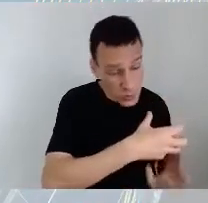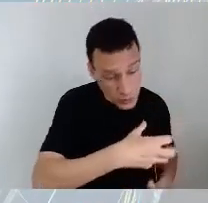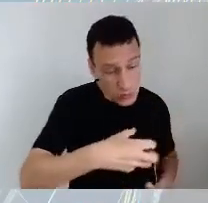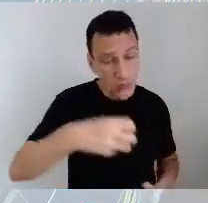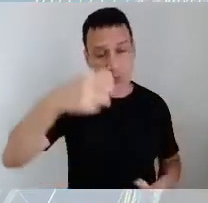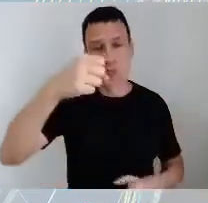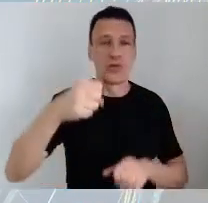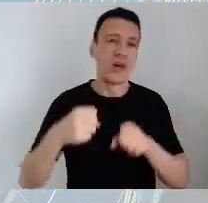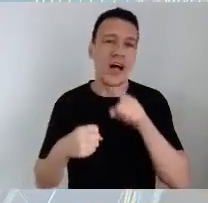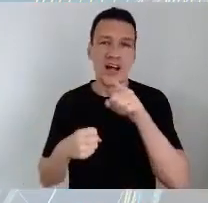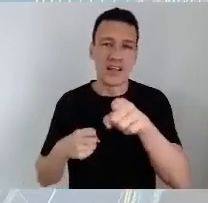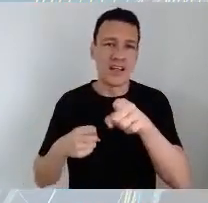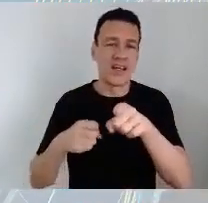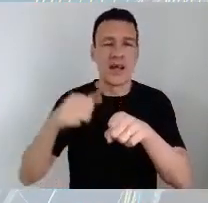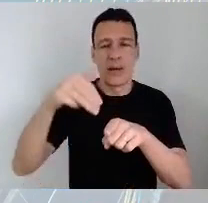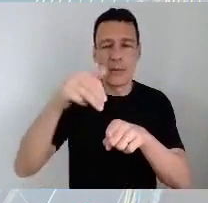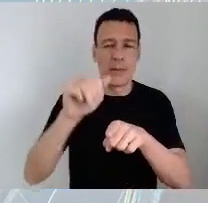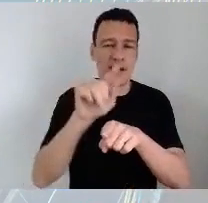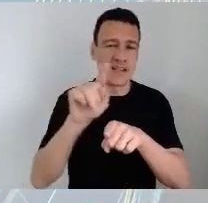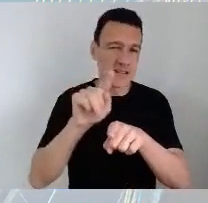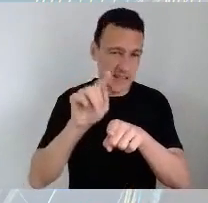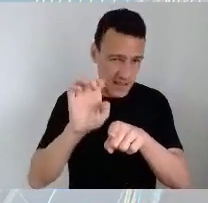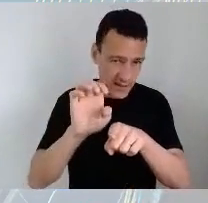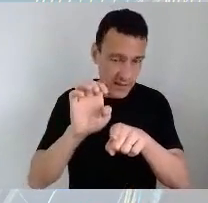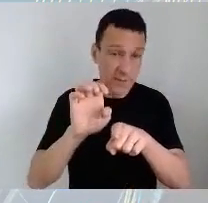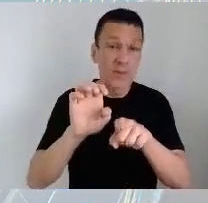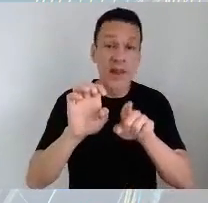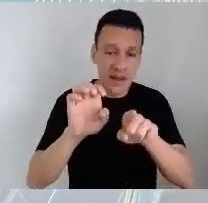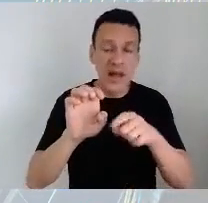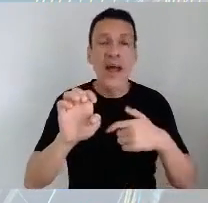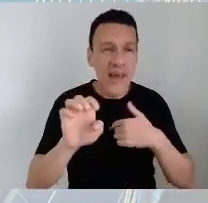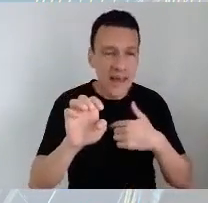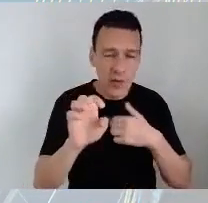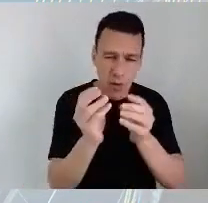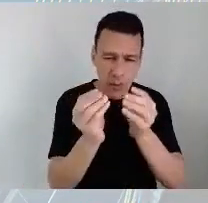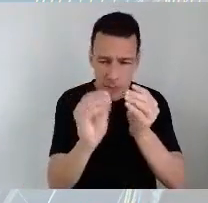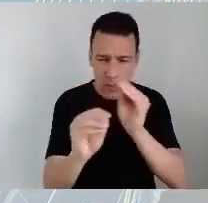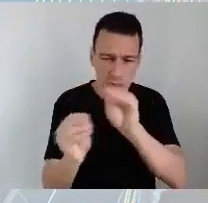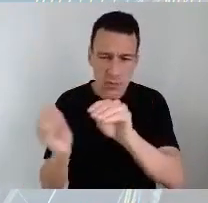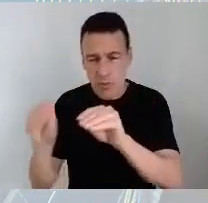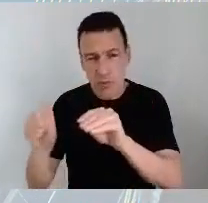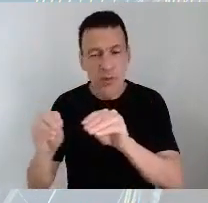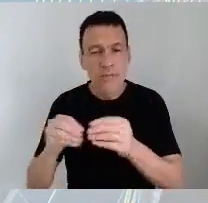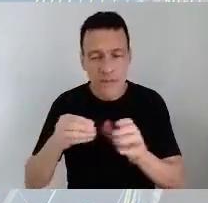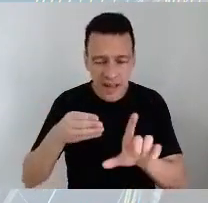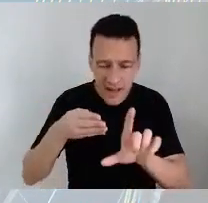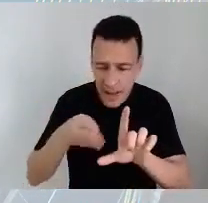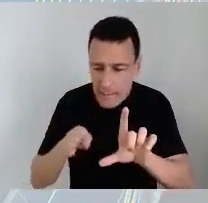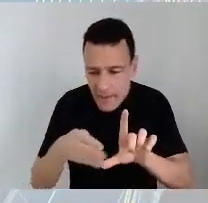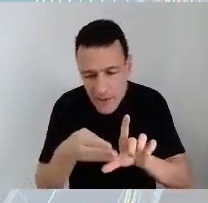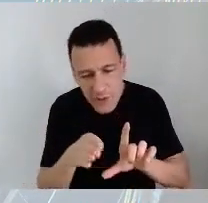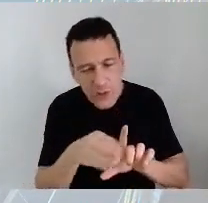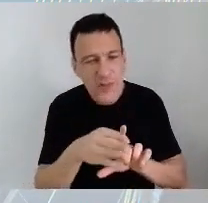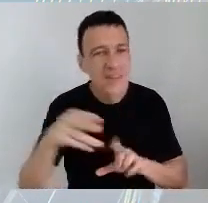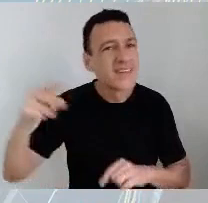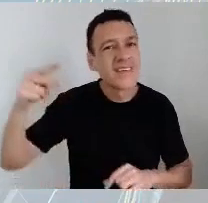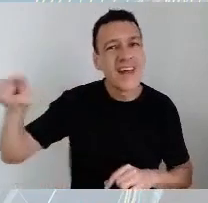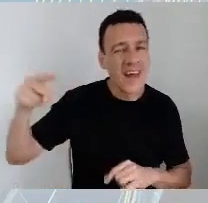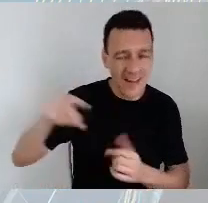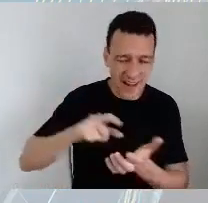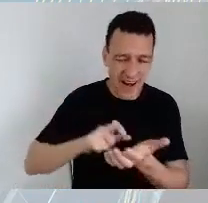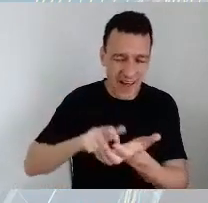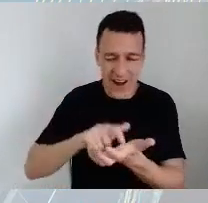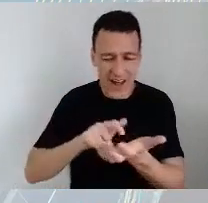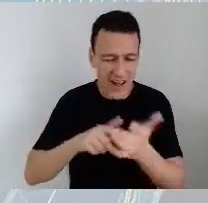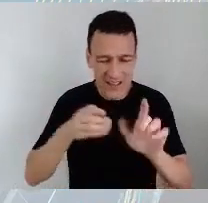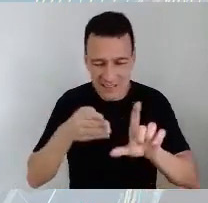vou construindo os roteiros e o caminho que eu quero que a pessoa faça as atividades, né? O tipo de atividade